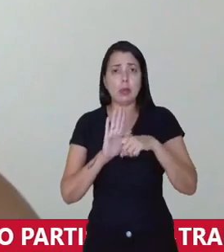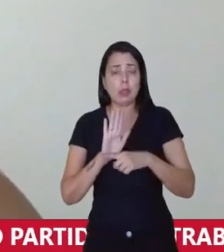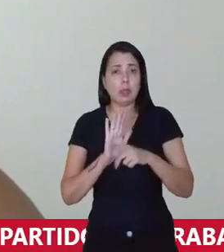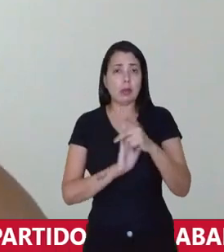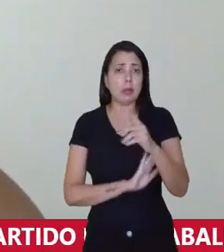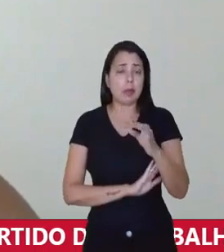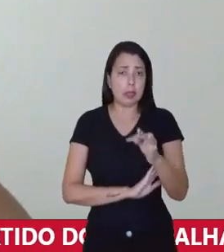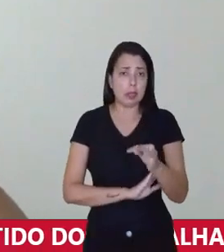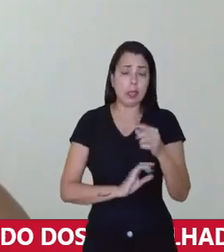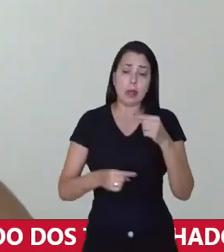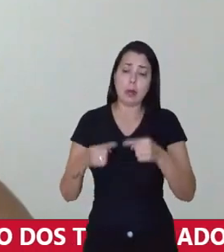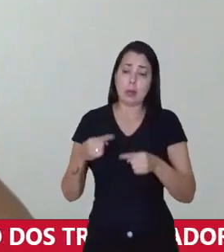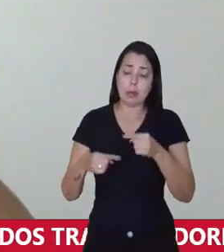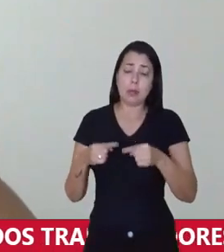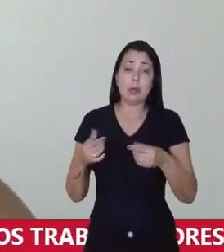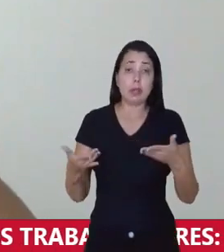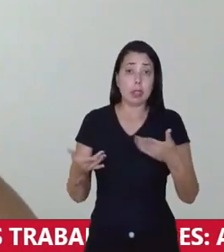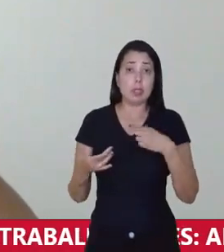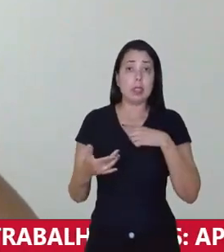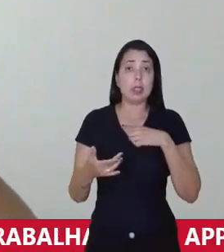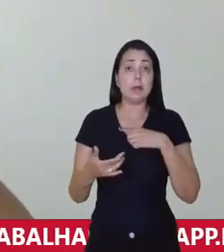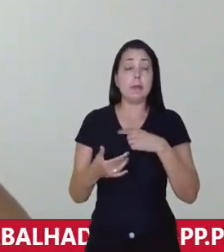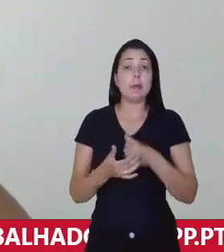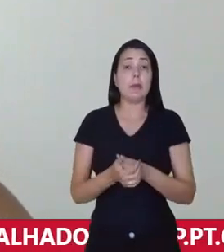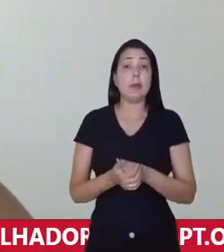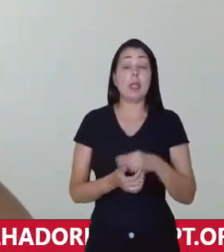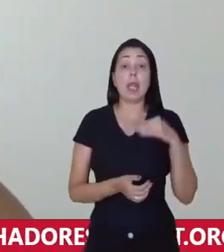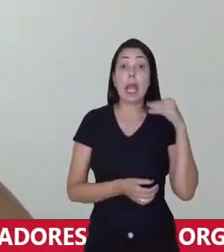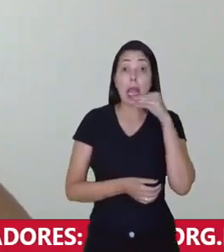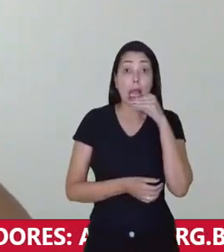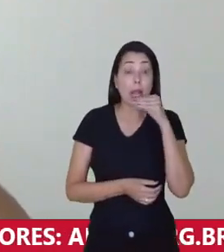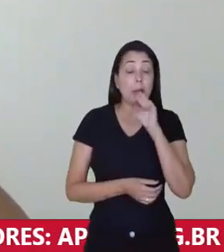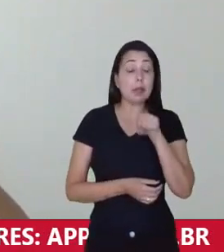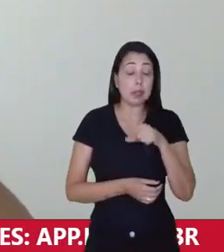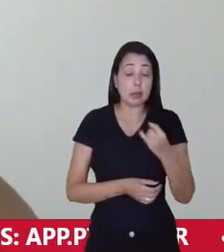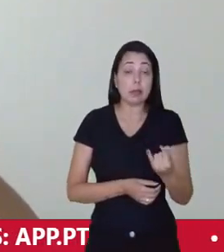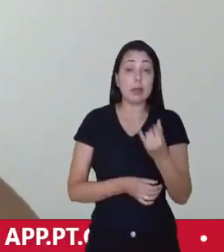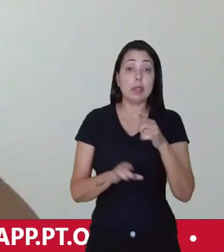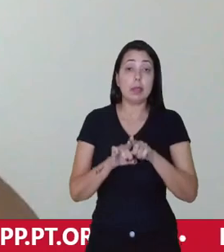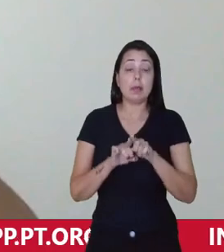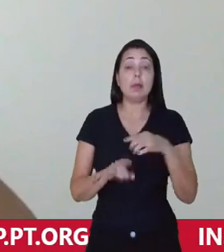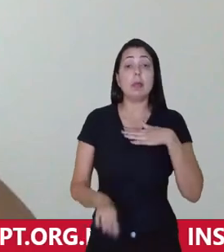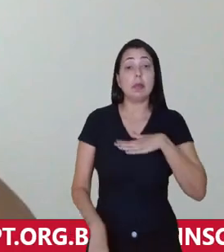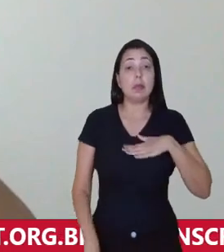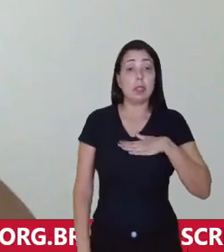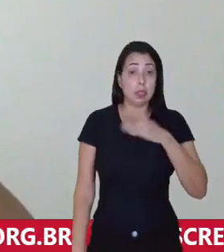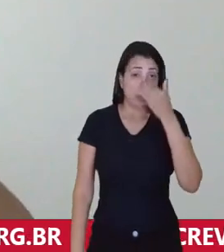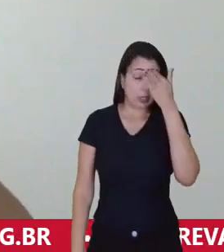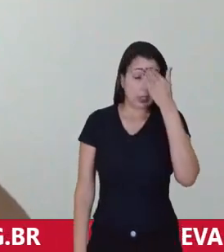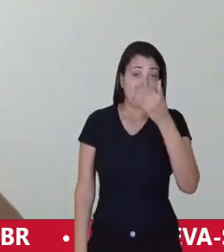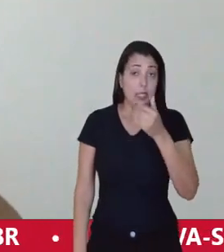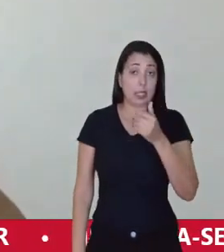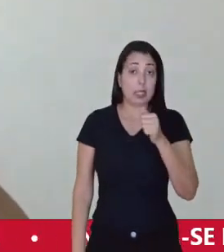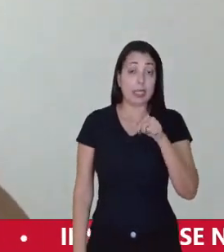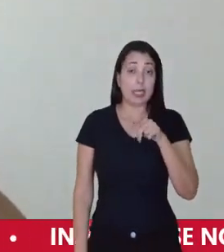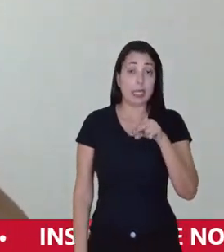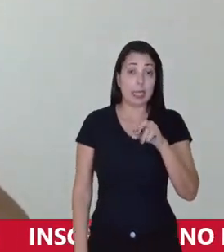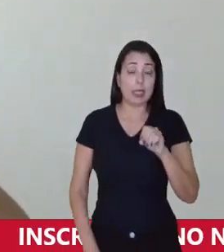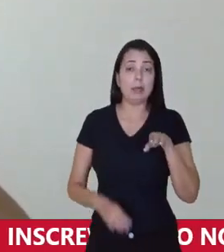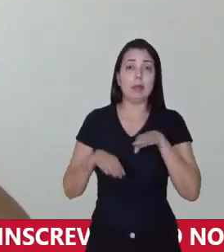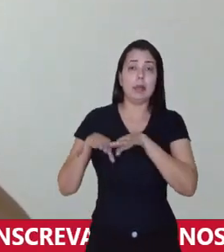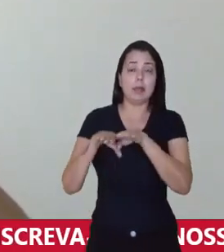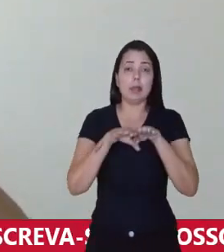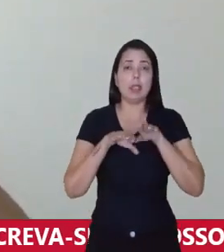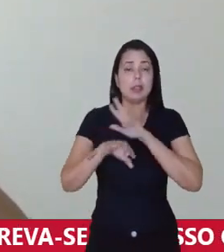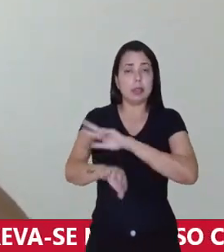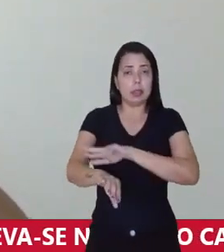um partido político é extremamente urgente e importante. Então, eu quero agradecer ao NAP de Igualdade Racial